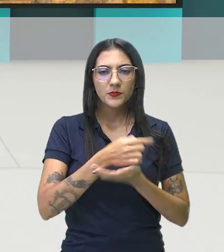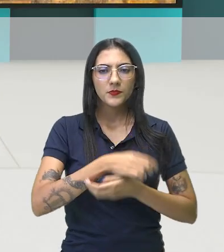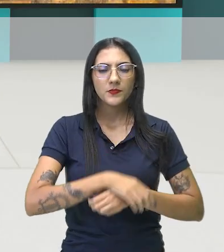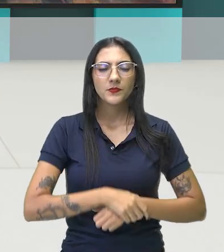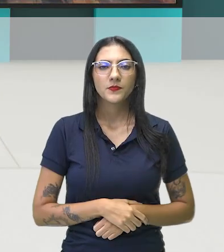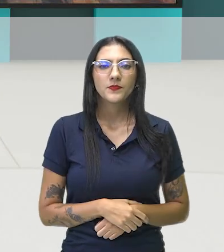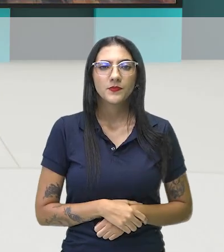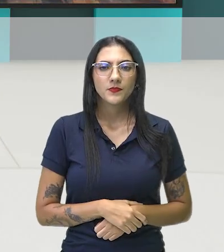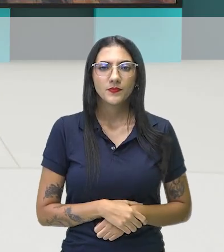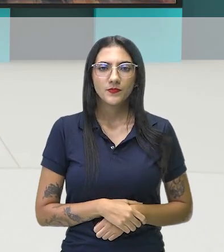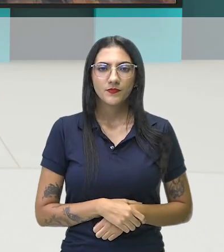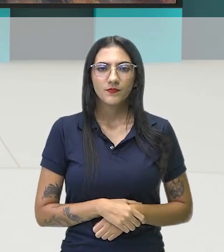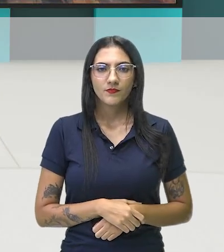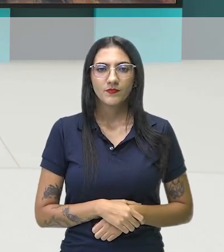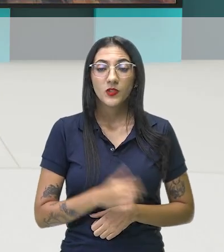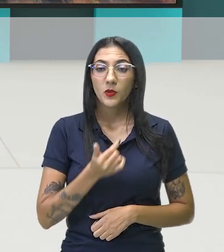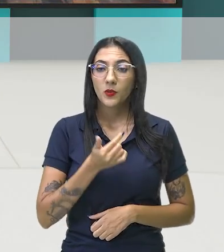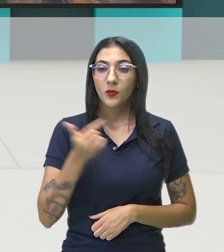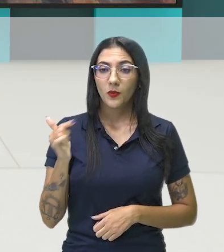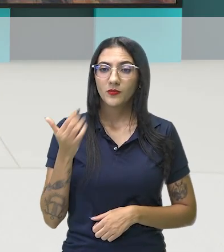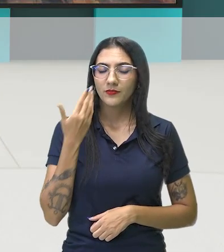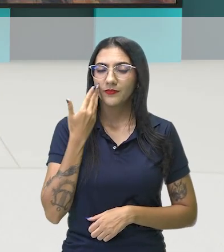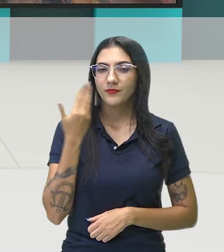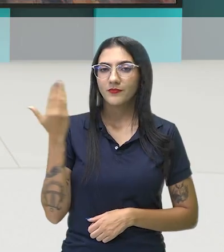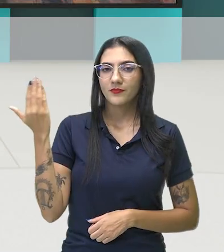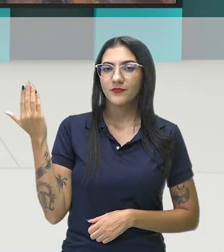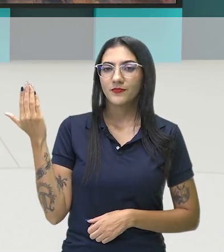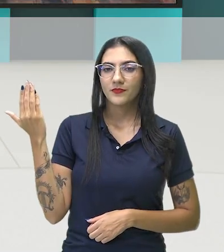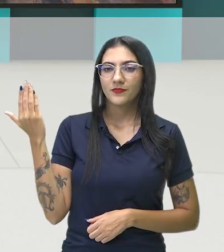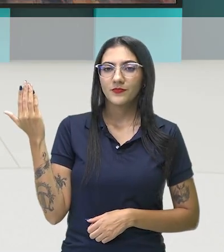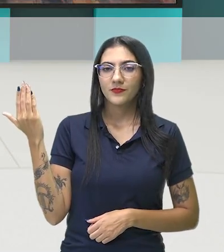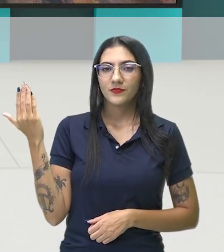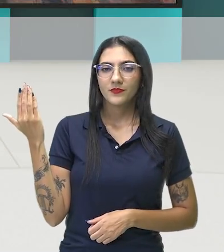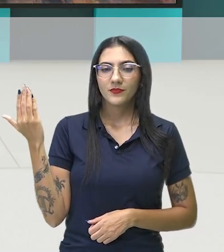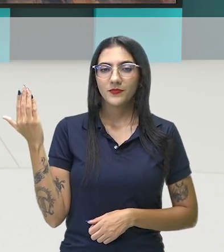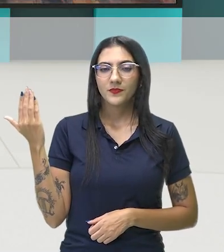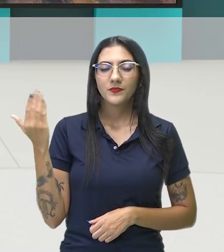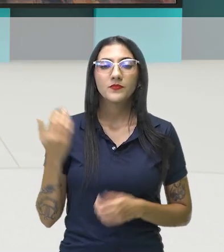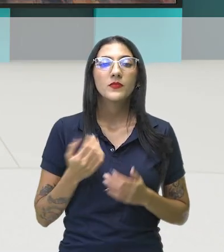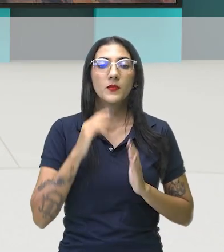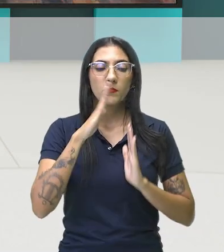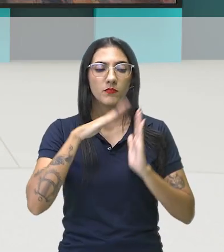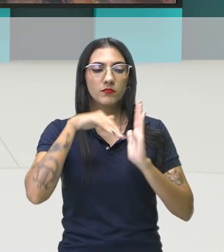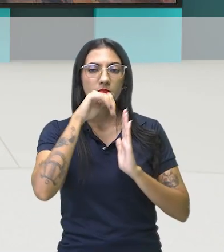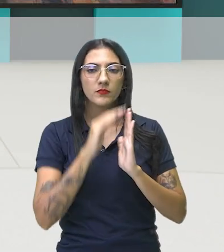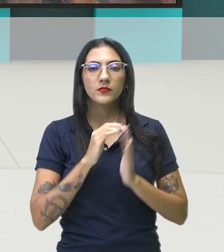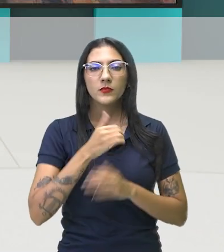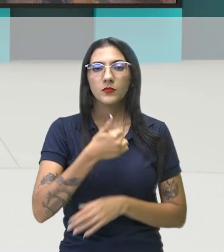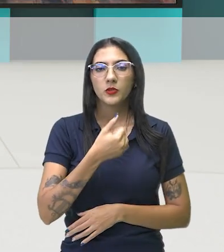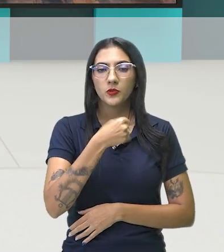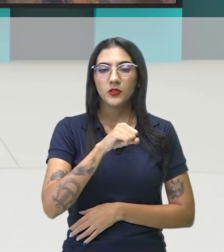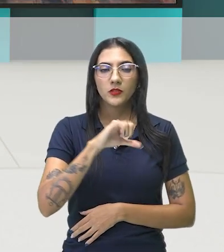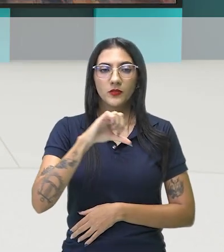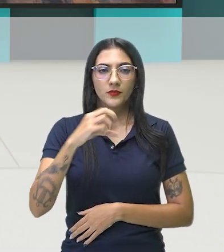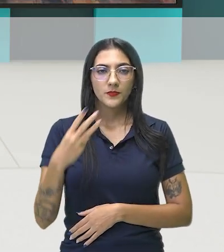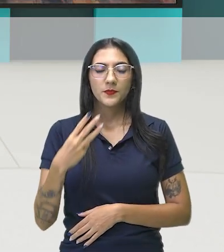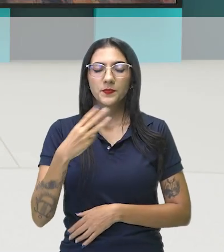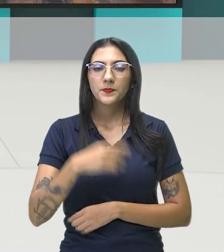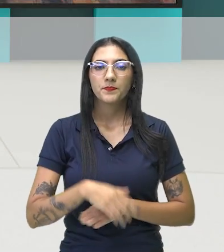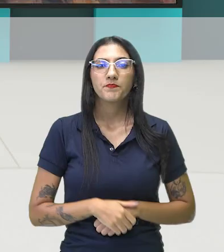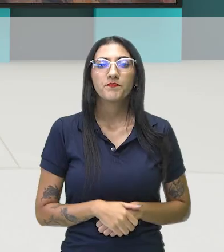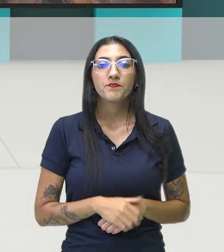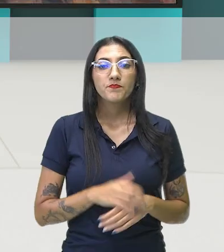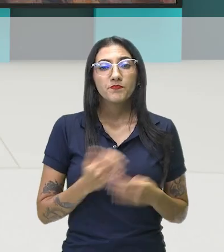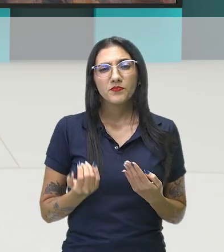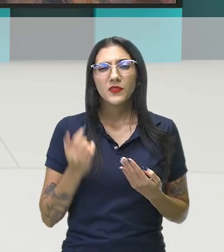para outra obra. Aqui nós temos o Grito, de Edvard Munch, que foi pintado em 1893.